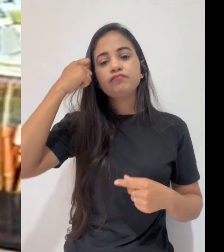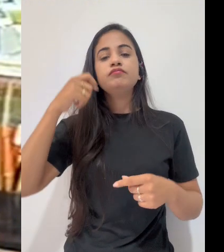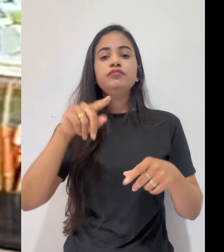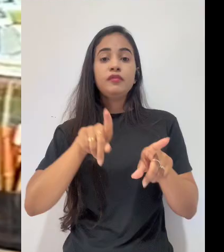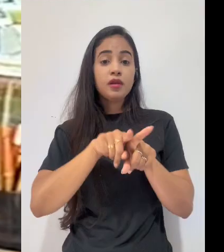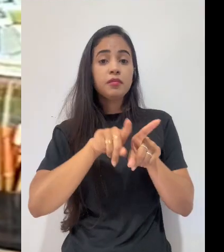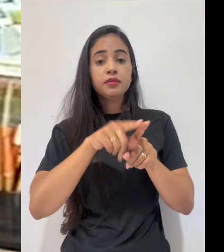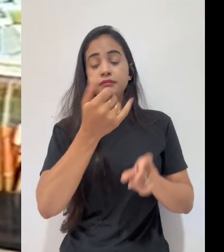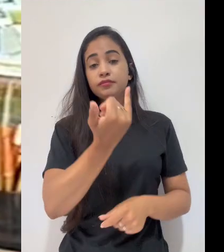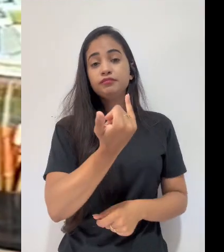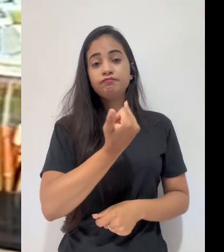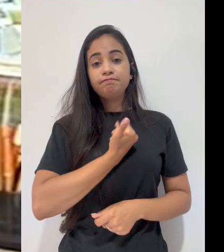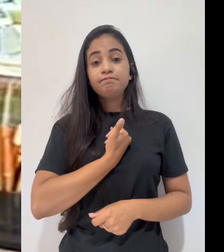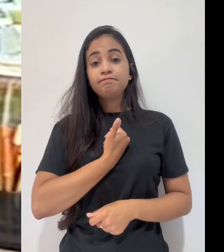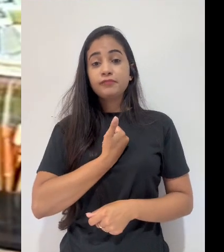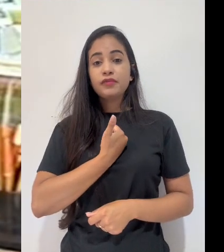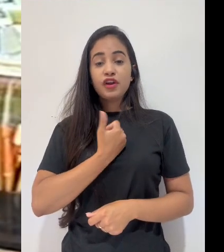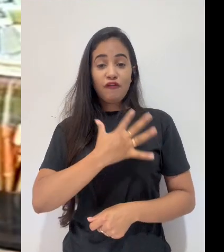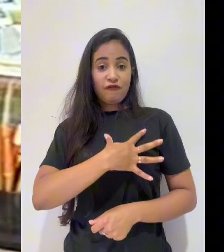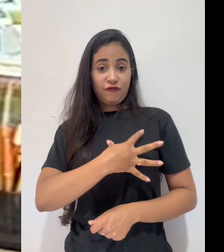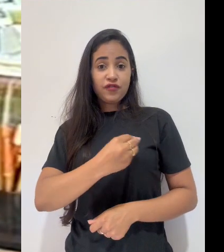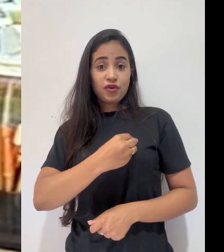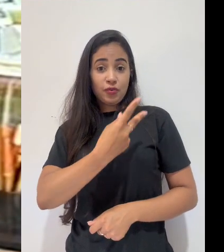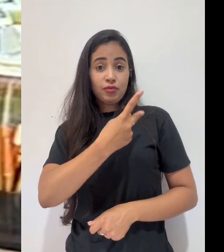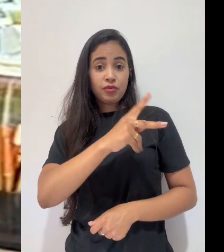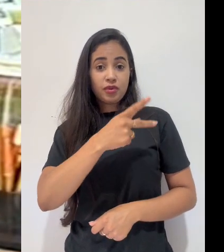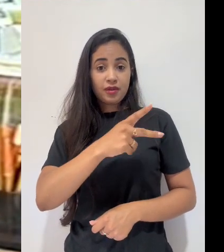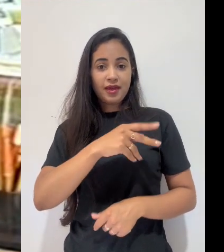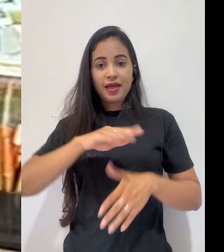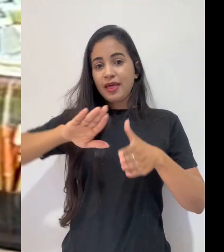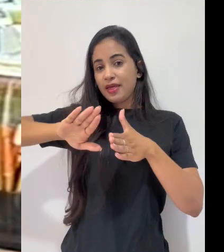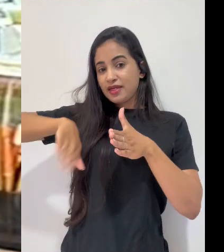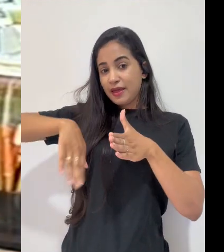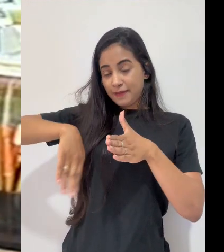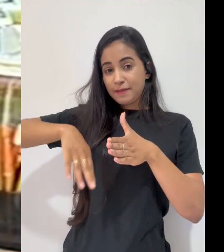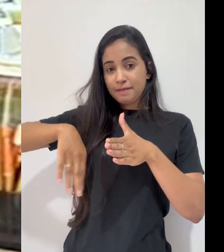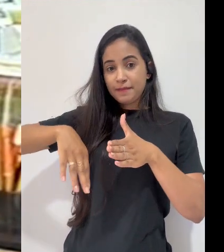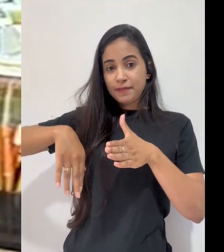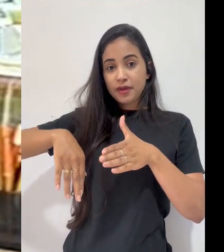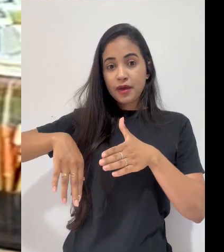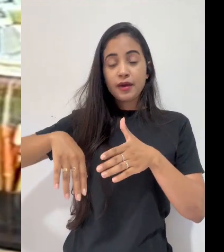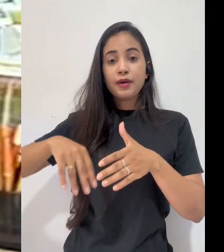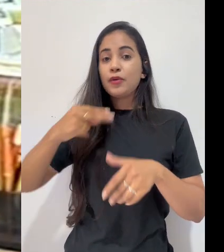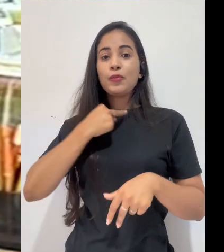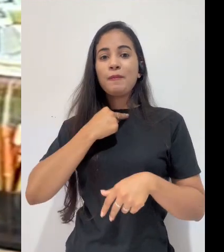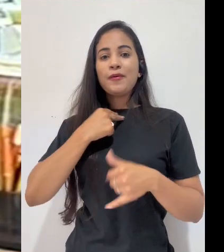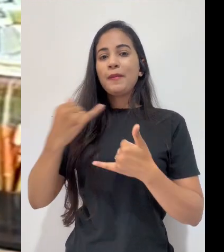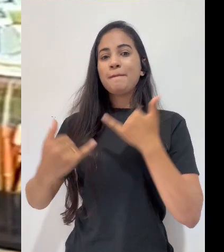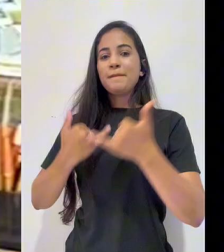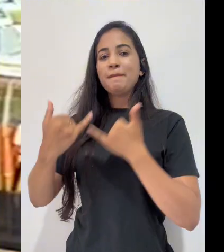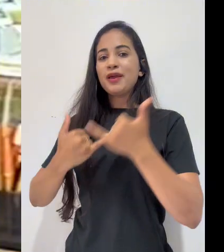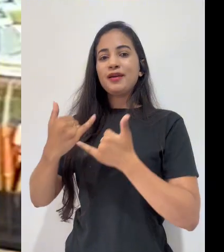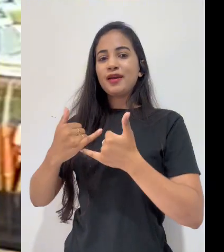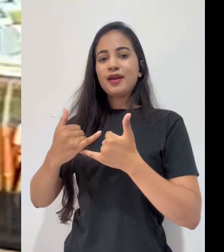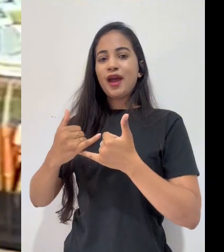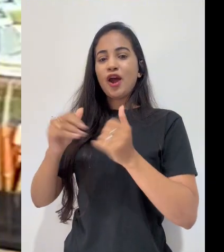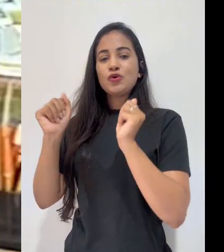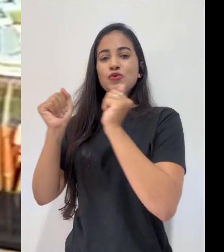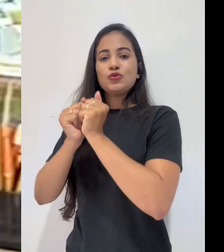bastante grave, de filho dele que, na praia, foi impedido de brincar com o filho de uma funcionária graduada da